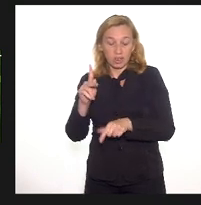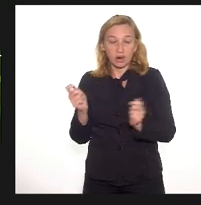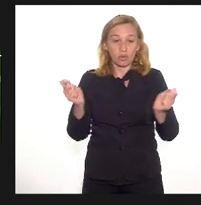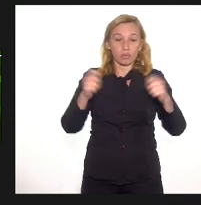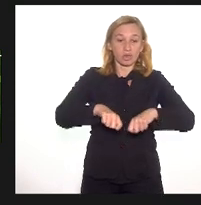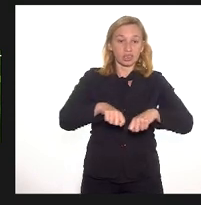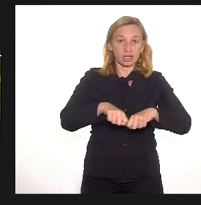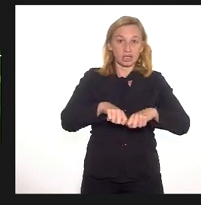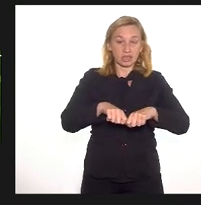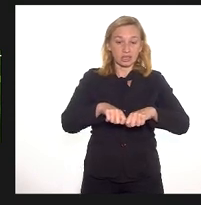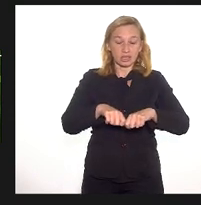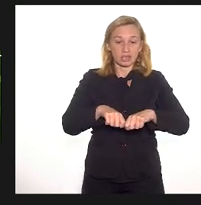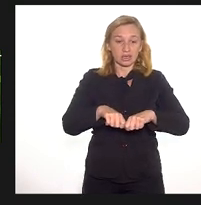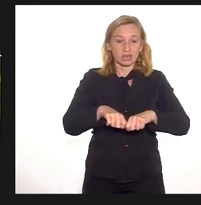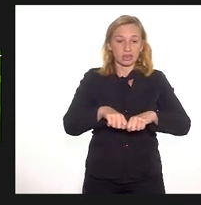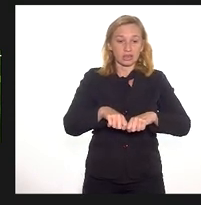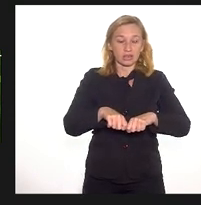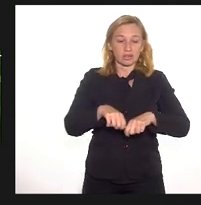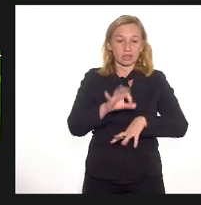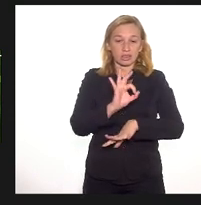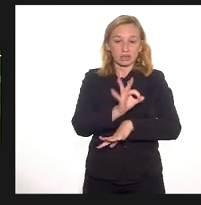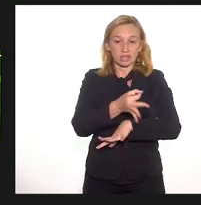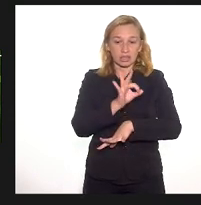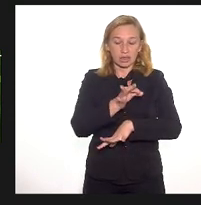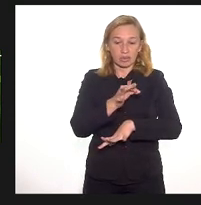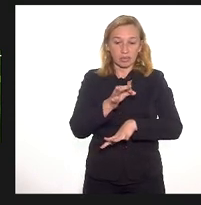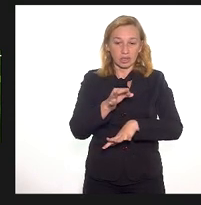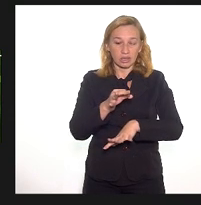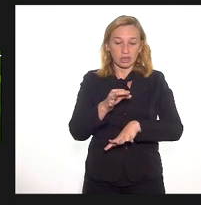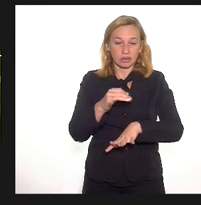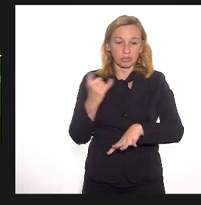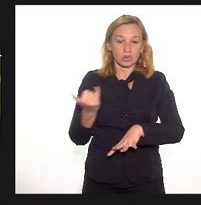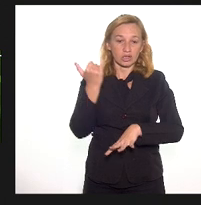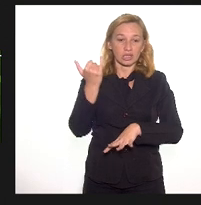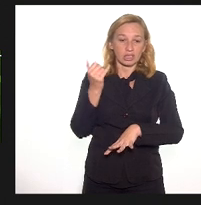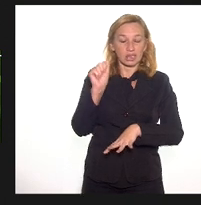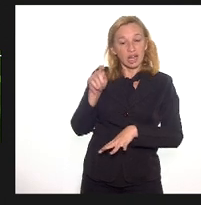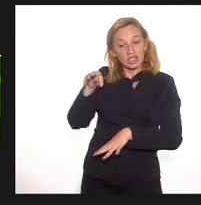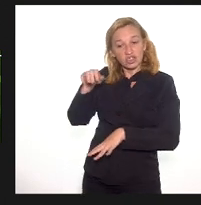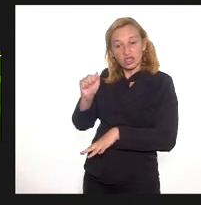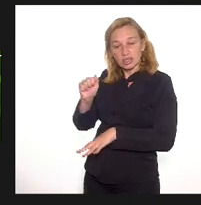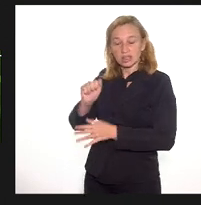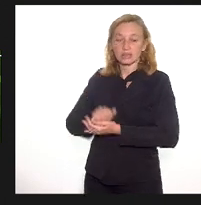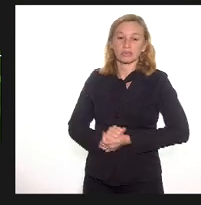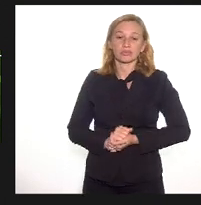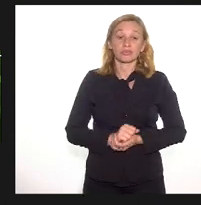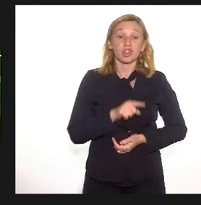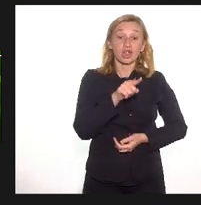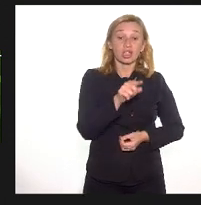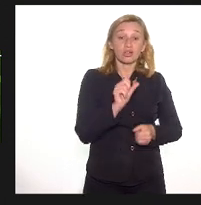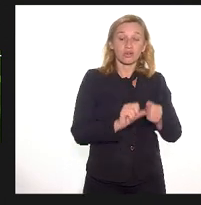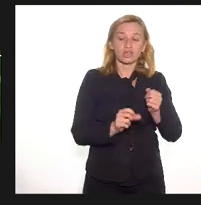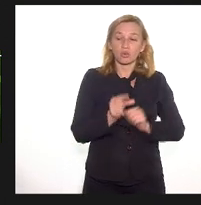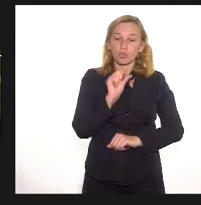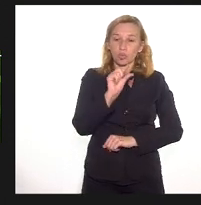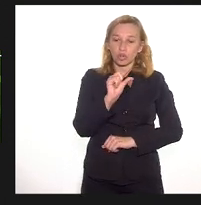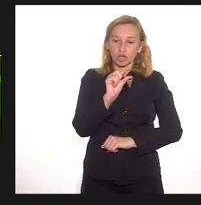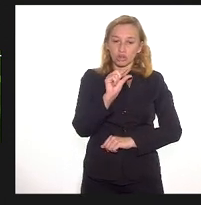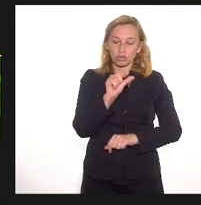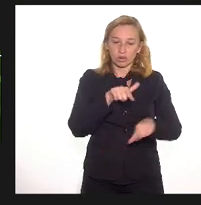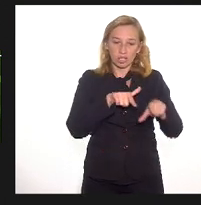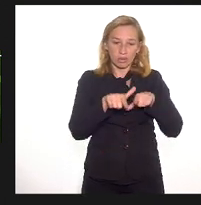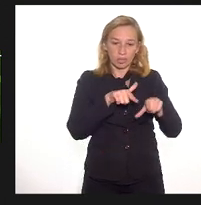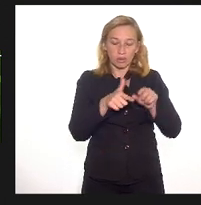competência seria exclusiva da agência, né? Aqui eu vou fazer um pequeno aparte